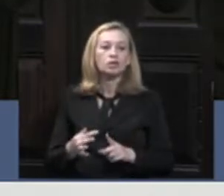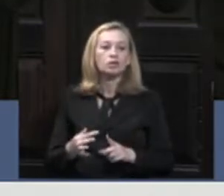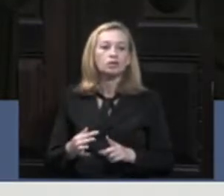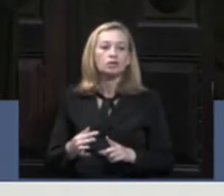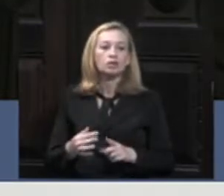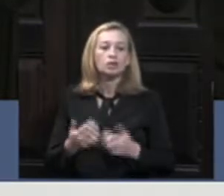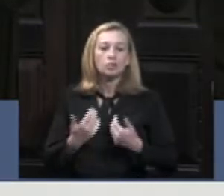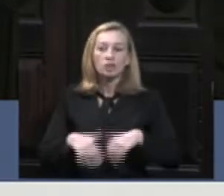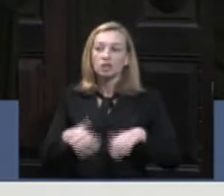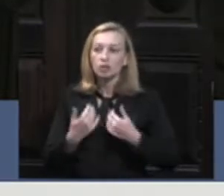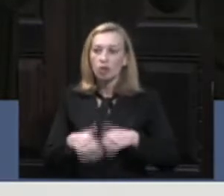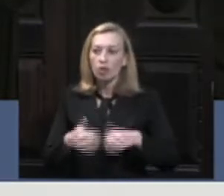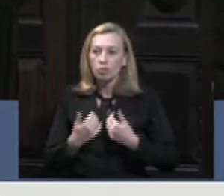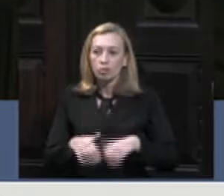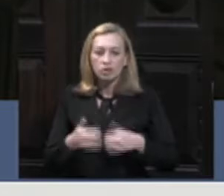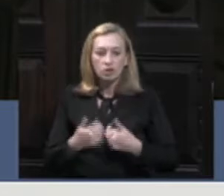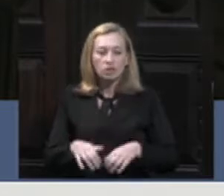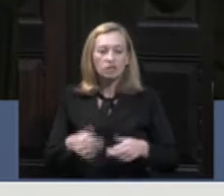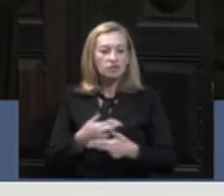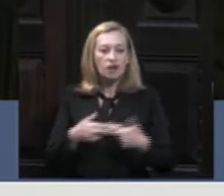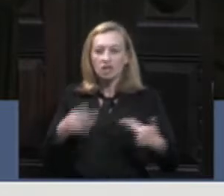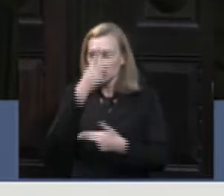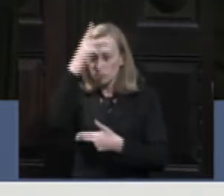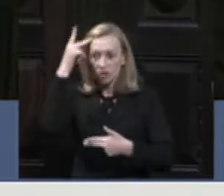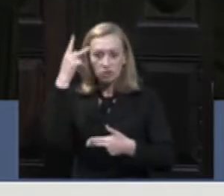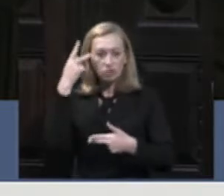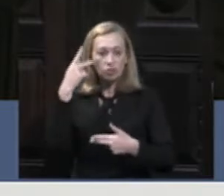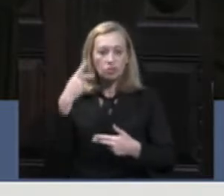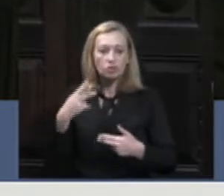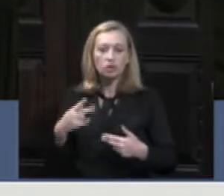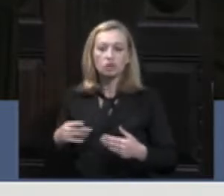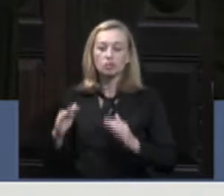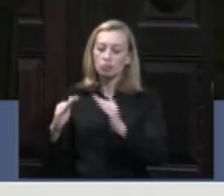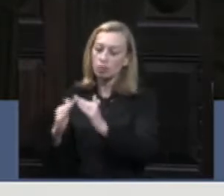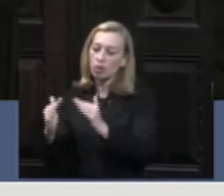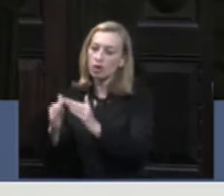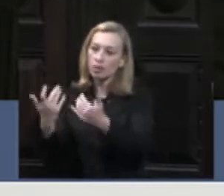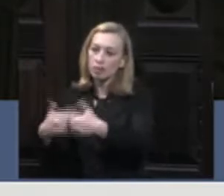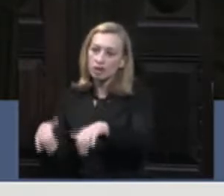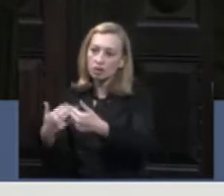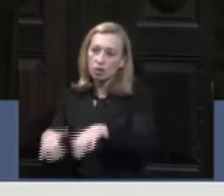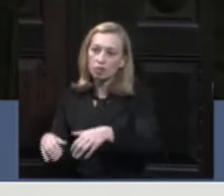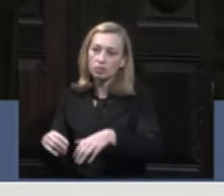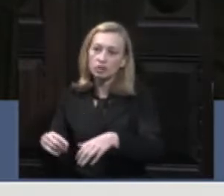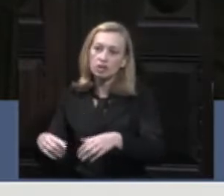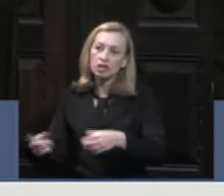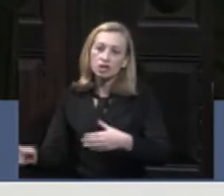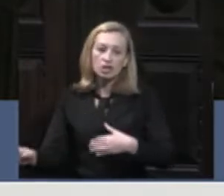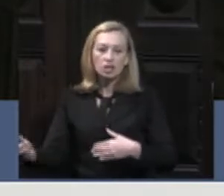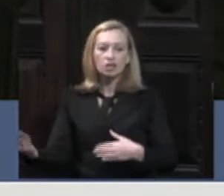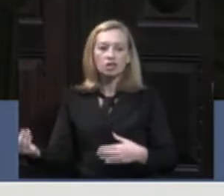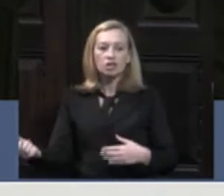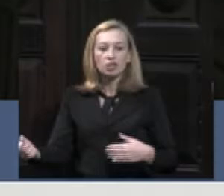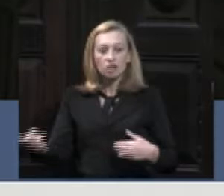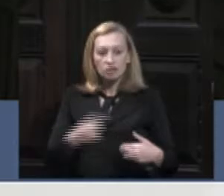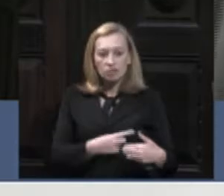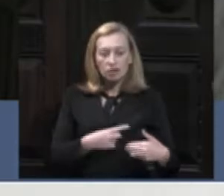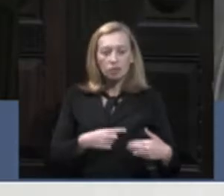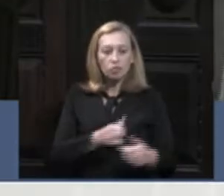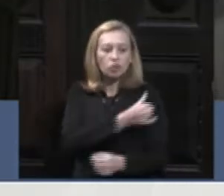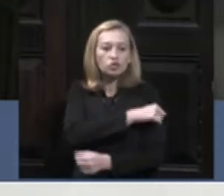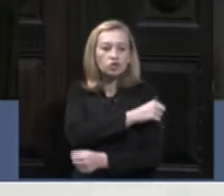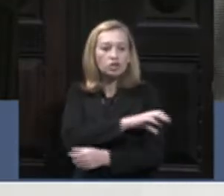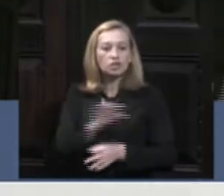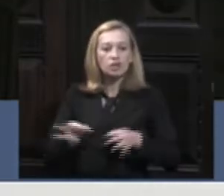Rio de Janeiro e vice-versa. Muita gente acha que, por exemplo, Nova Friburgo fica mais perto de Petrópolis do que o Rio, e não é